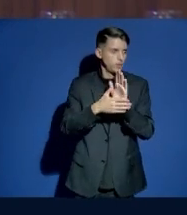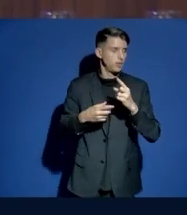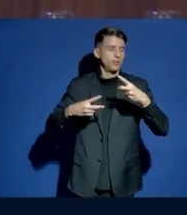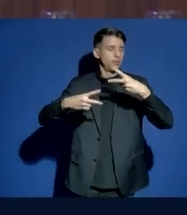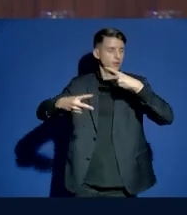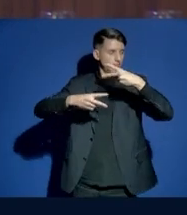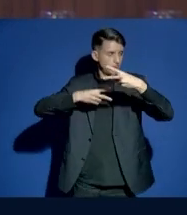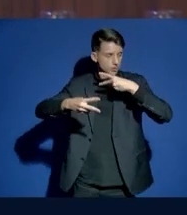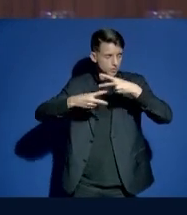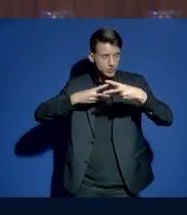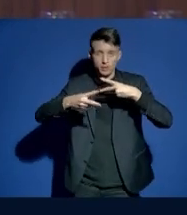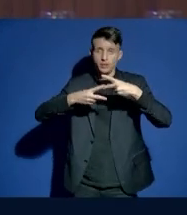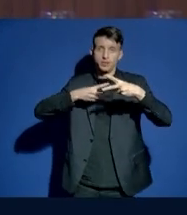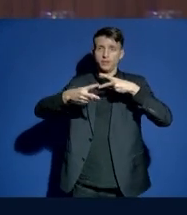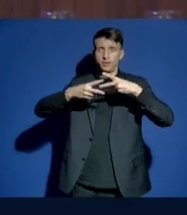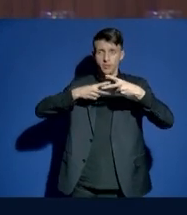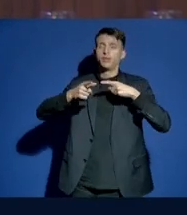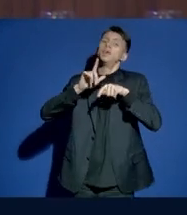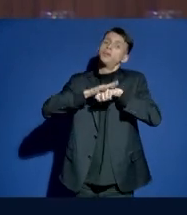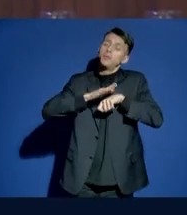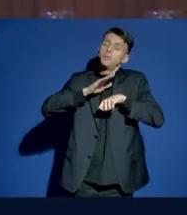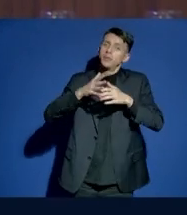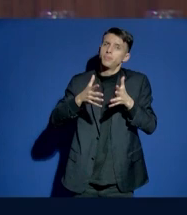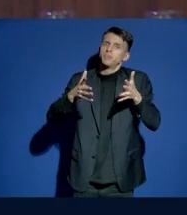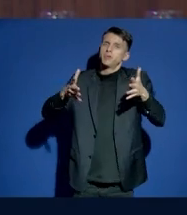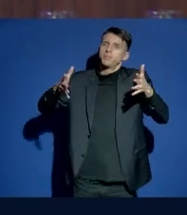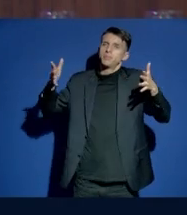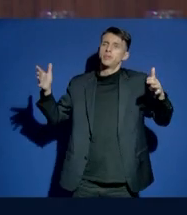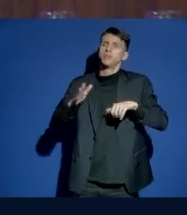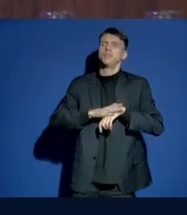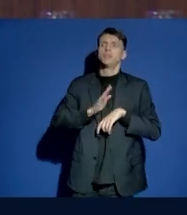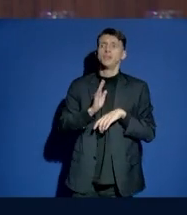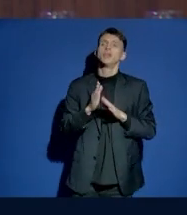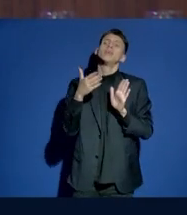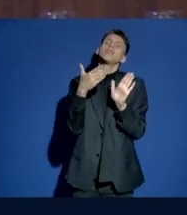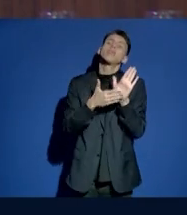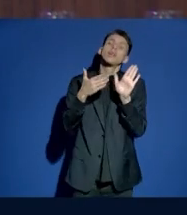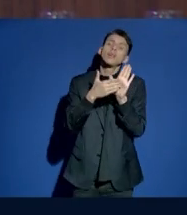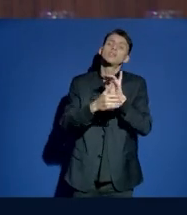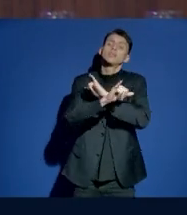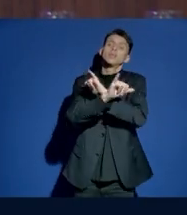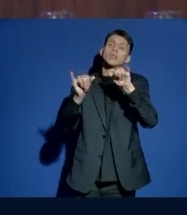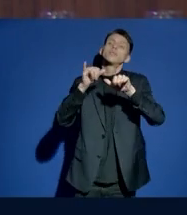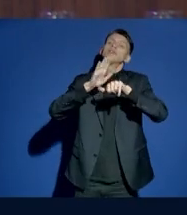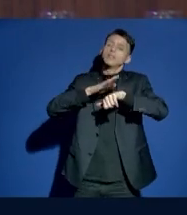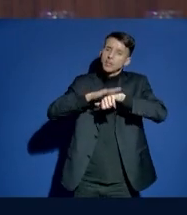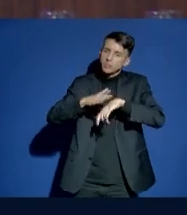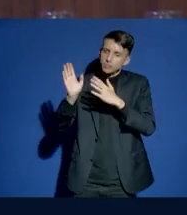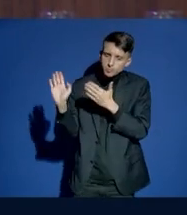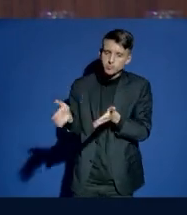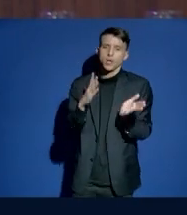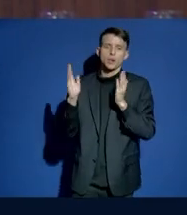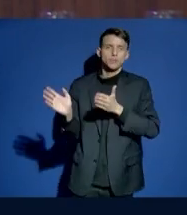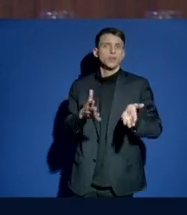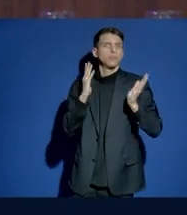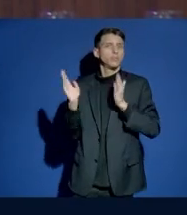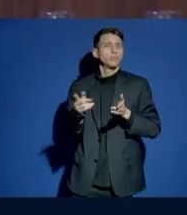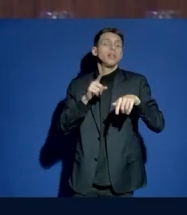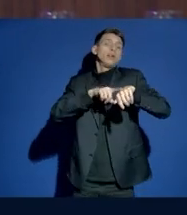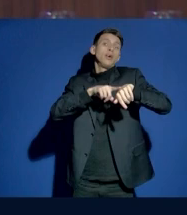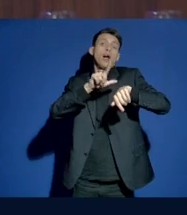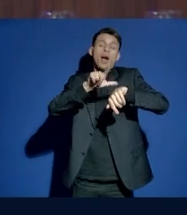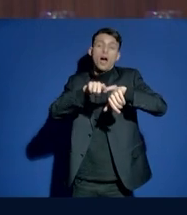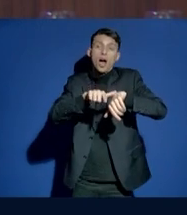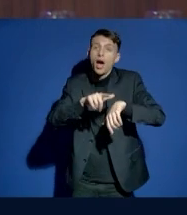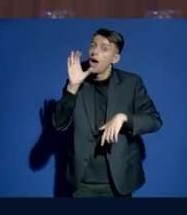temos o desafio da expansão no metrô quando eu falo em trem de passageiros eu tô falando em produtividade eu tô falando em economia de tempo de viagem